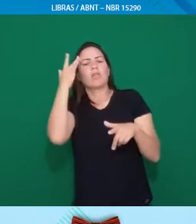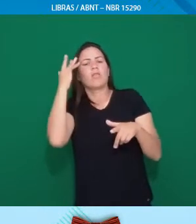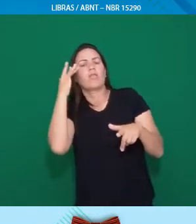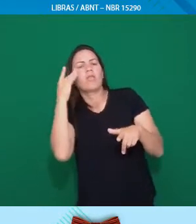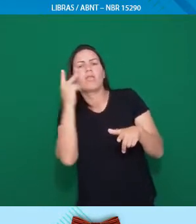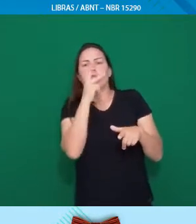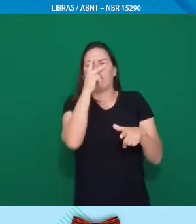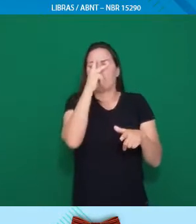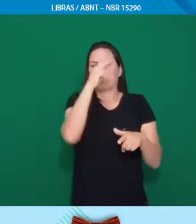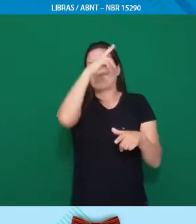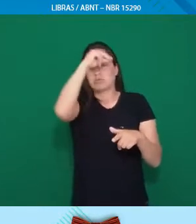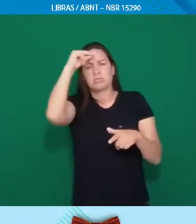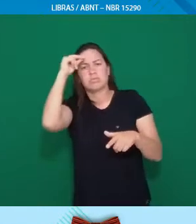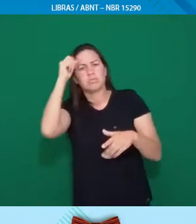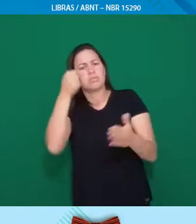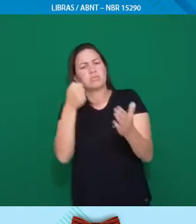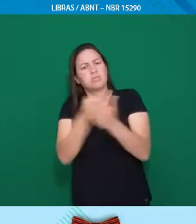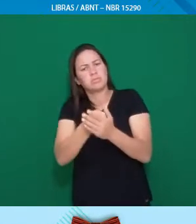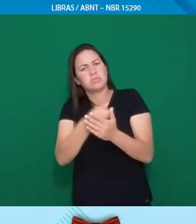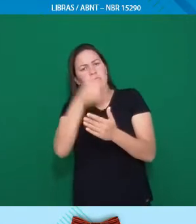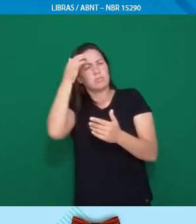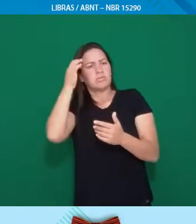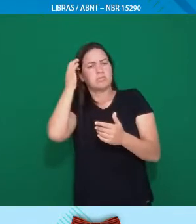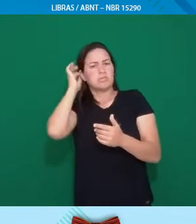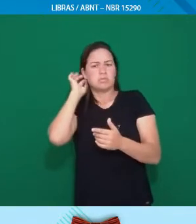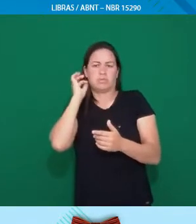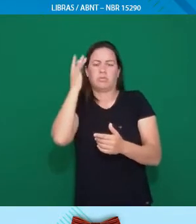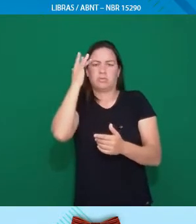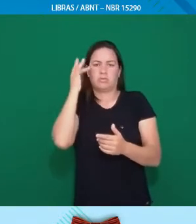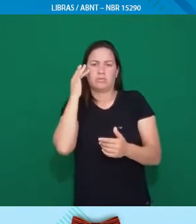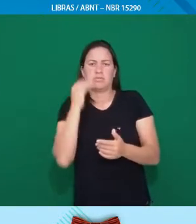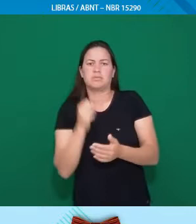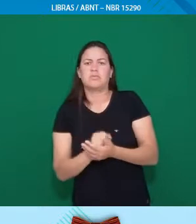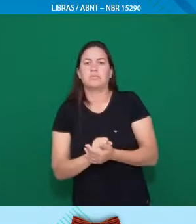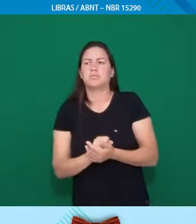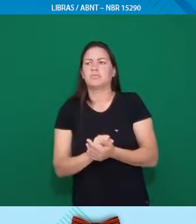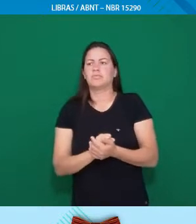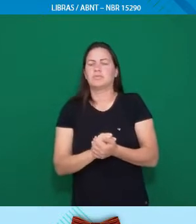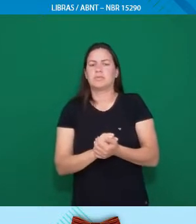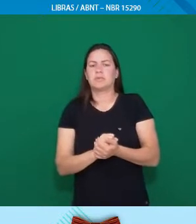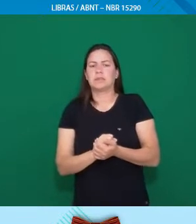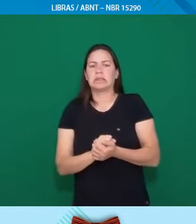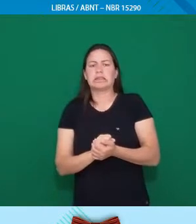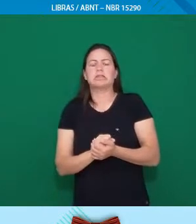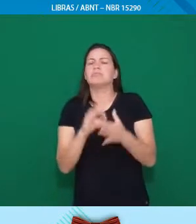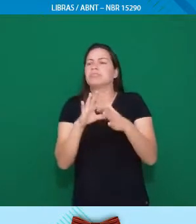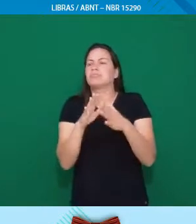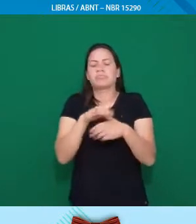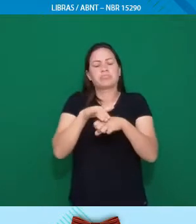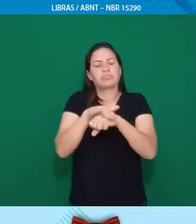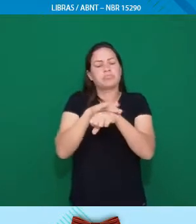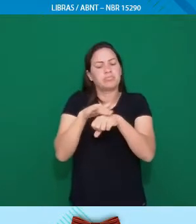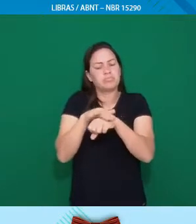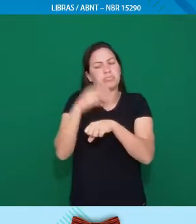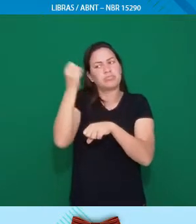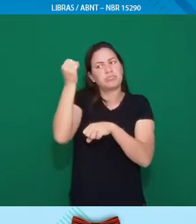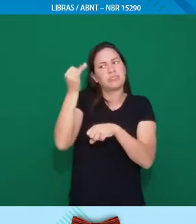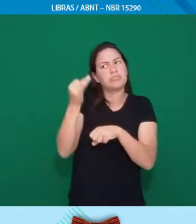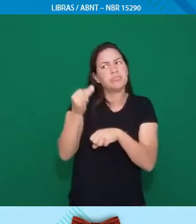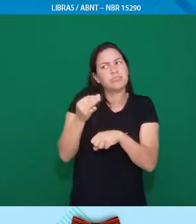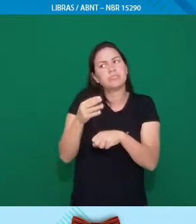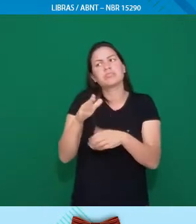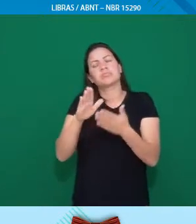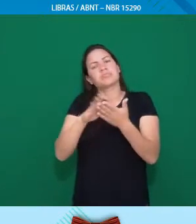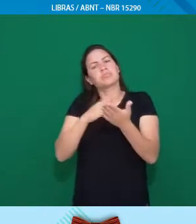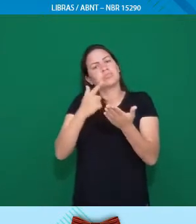acho que é o o poder público tem que tomar uma Providência nisso né o menos que não é que converse quando